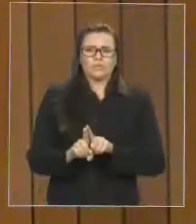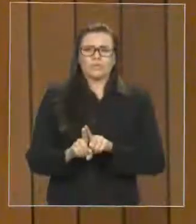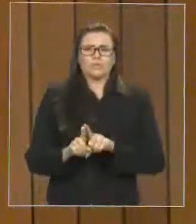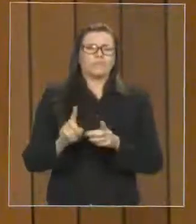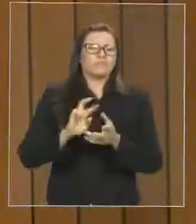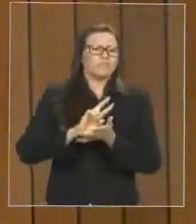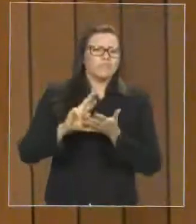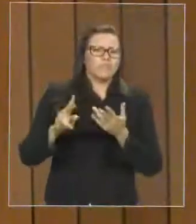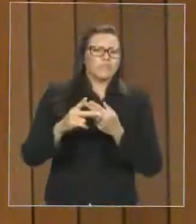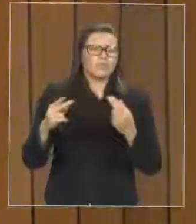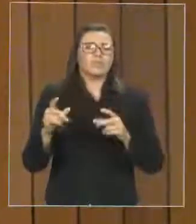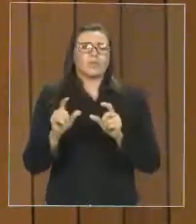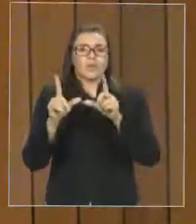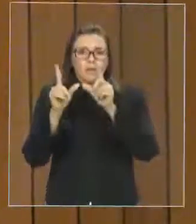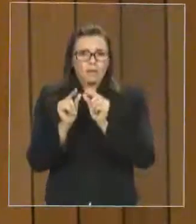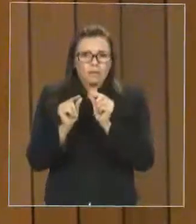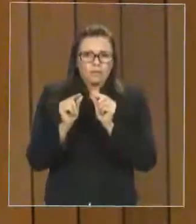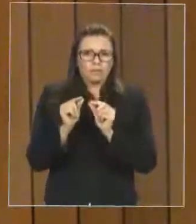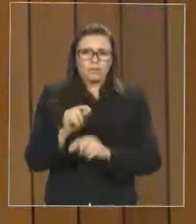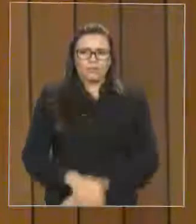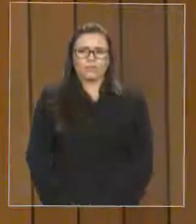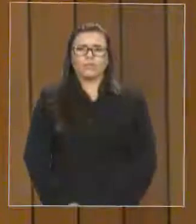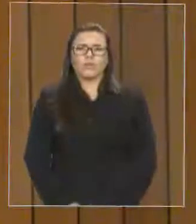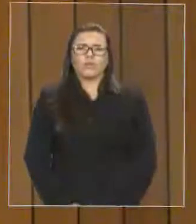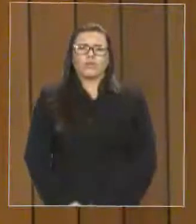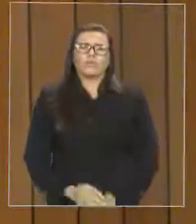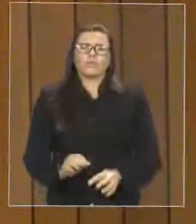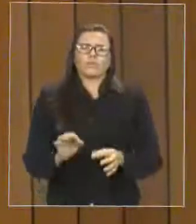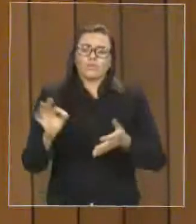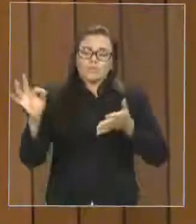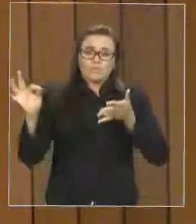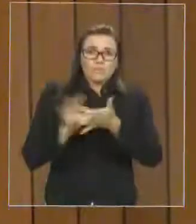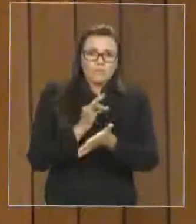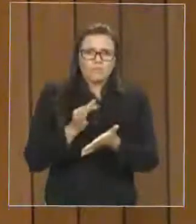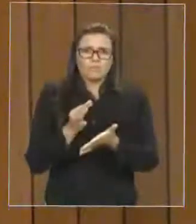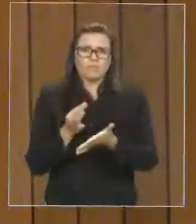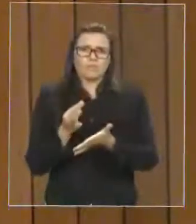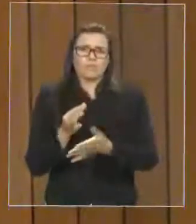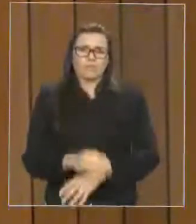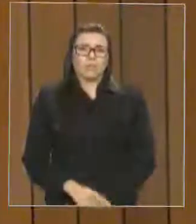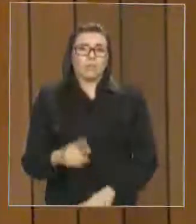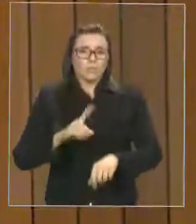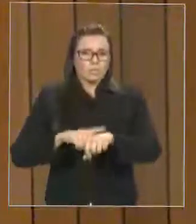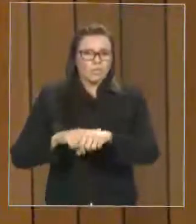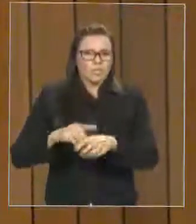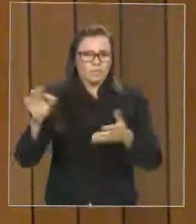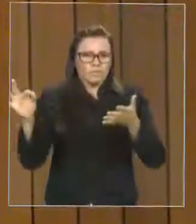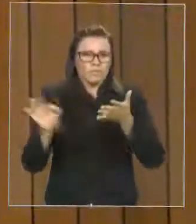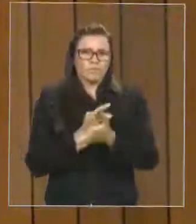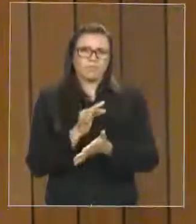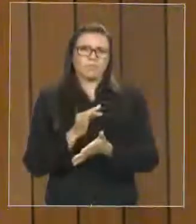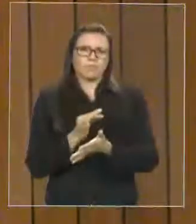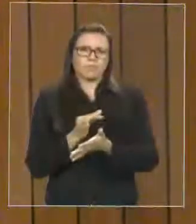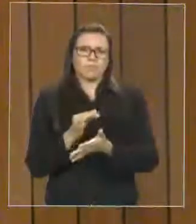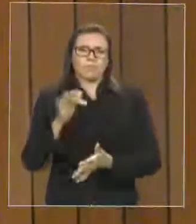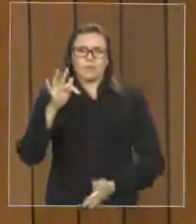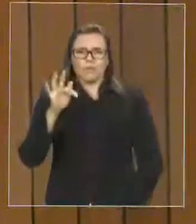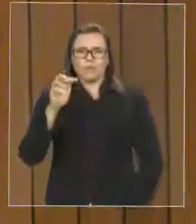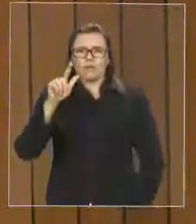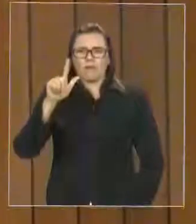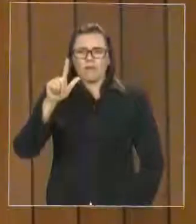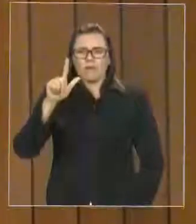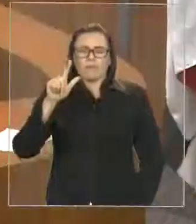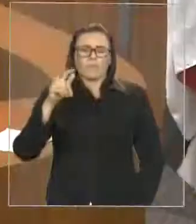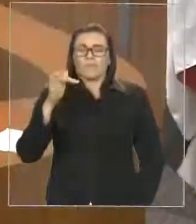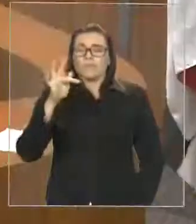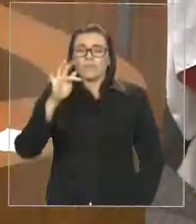a redução do prazo de filiação de 1 ano para 6 meses também foi positivo. Eu acho que dessa experiência nós